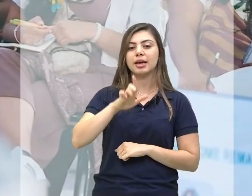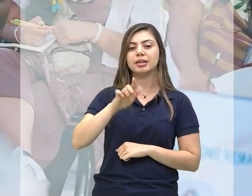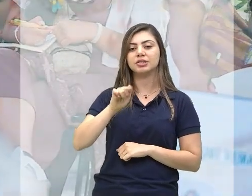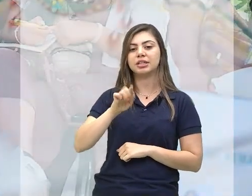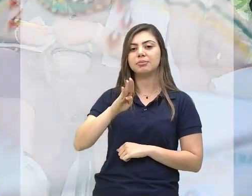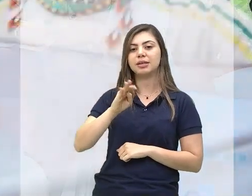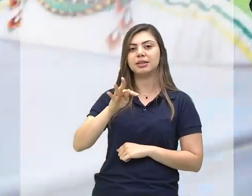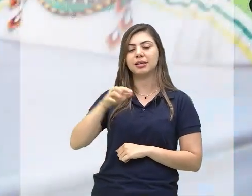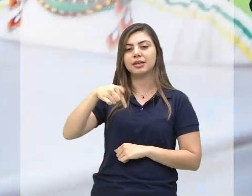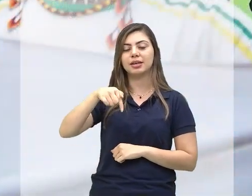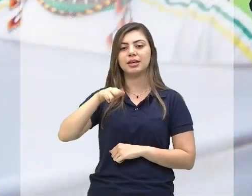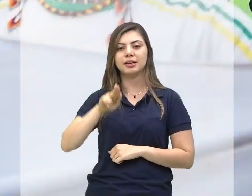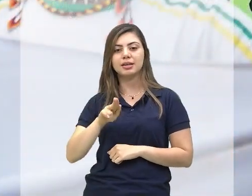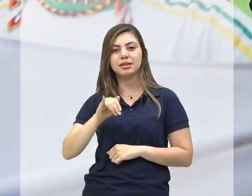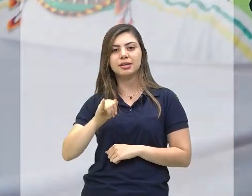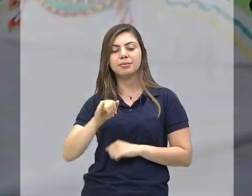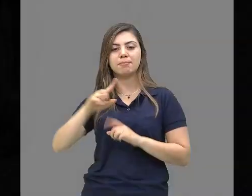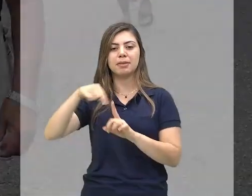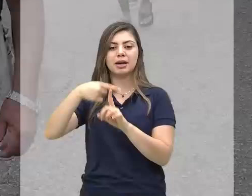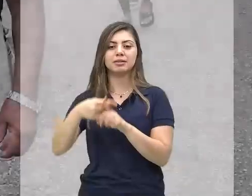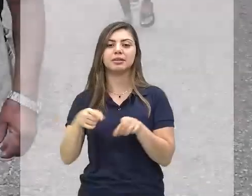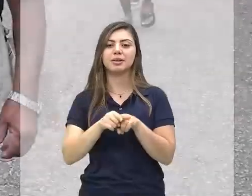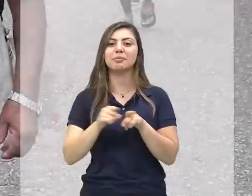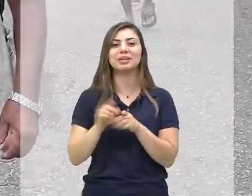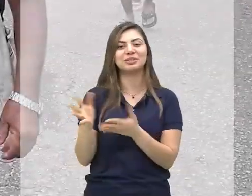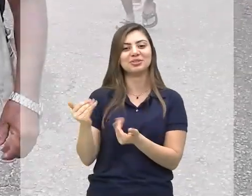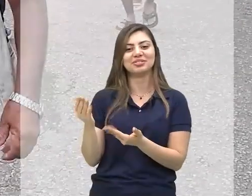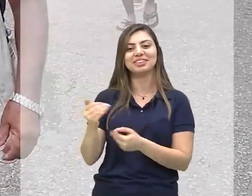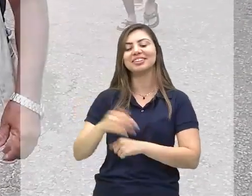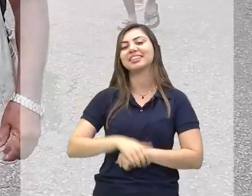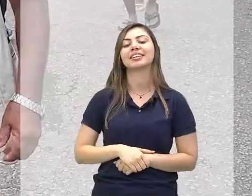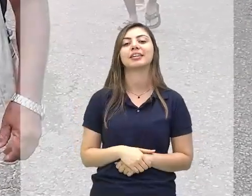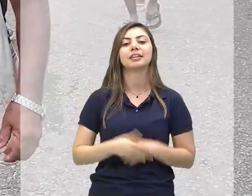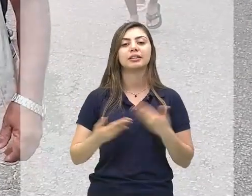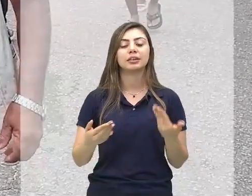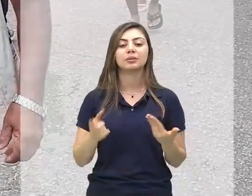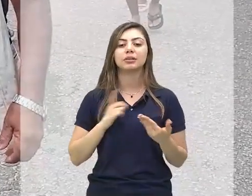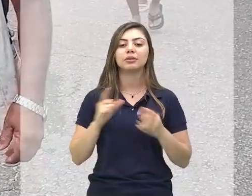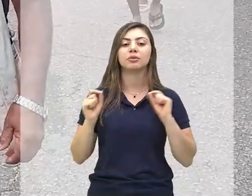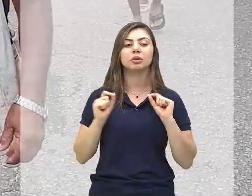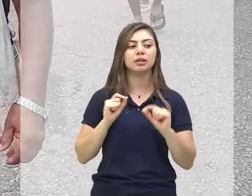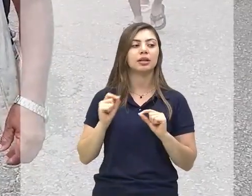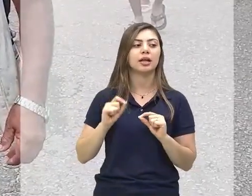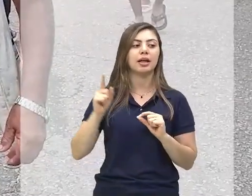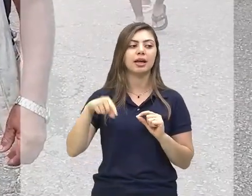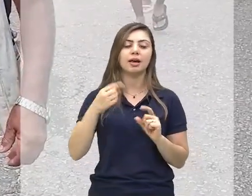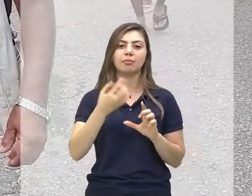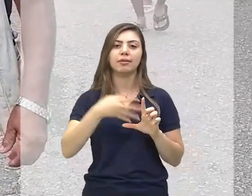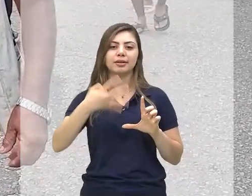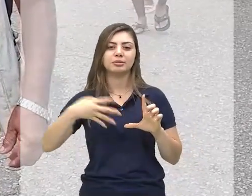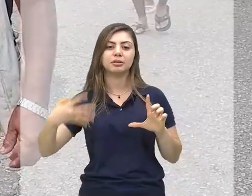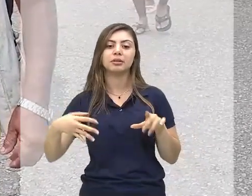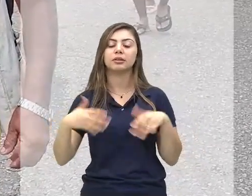LGBTQIAPN+, e juventudes. Unidos no Tapiri Ecumênico, levantamos nossa voz para